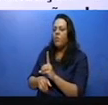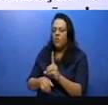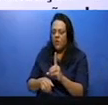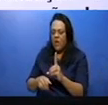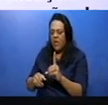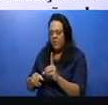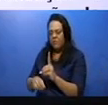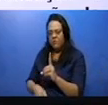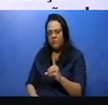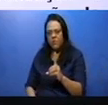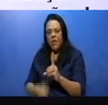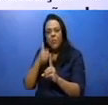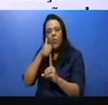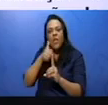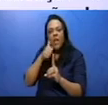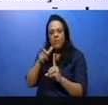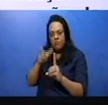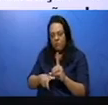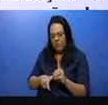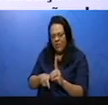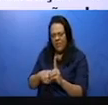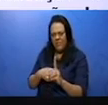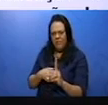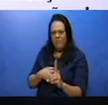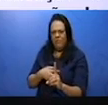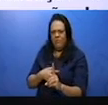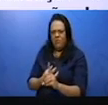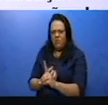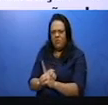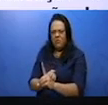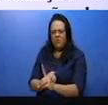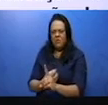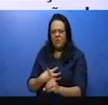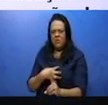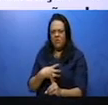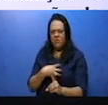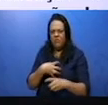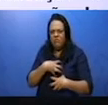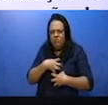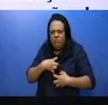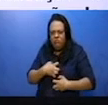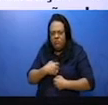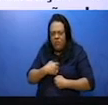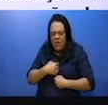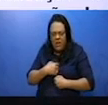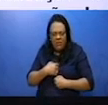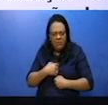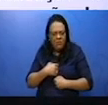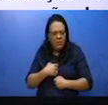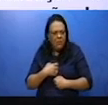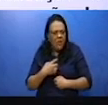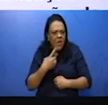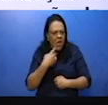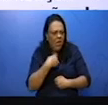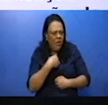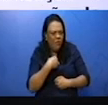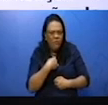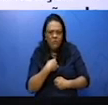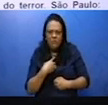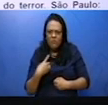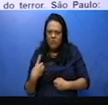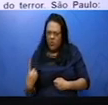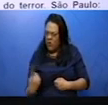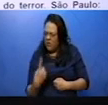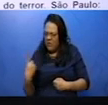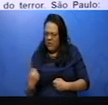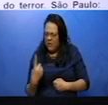que avançava, uma terrível sensação a invadiu. Não estava sozinha ali. Tinha a sensação de uma